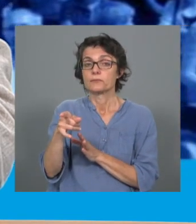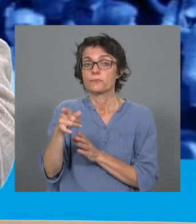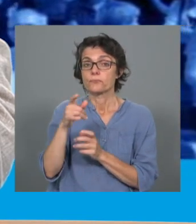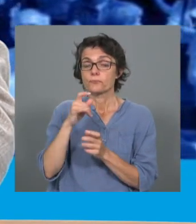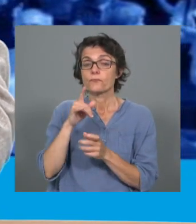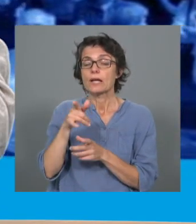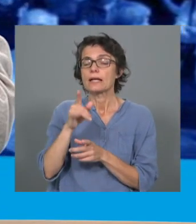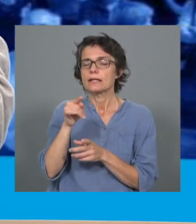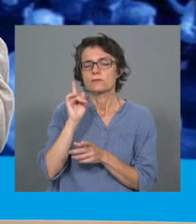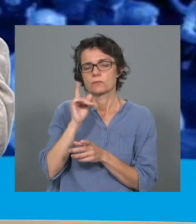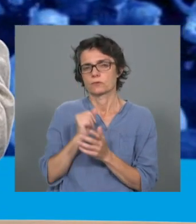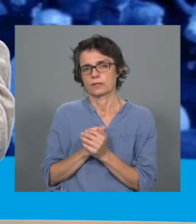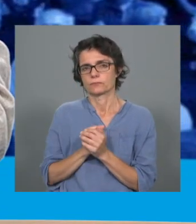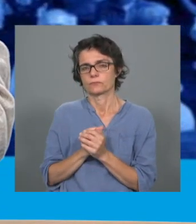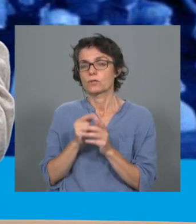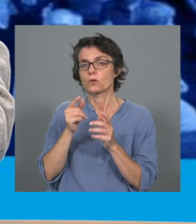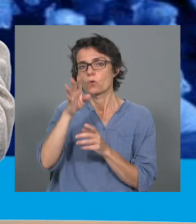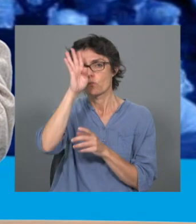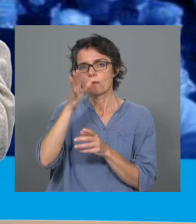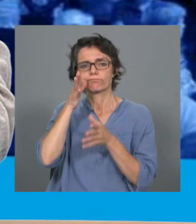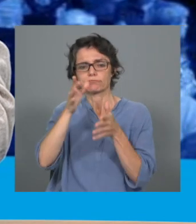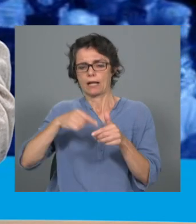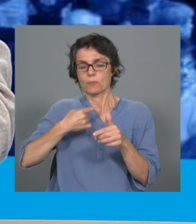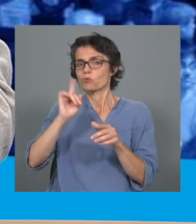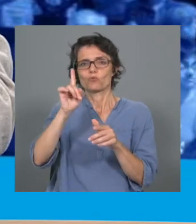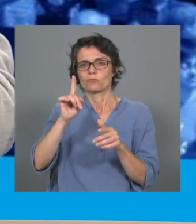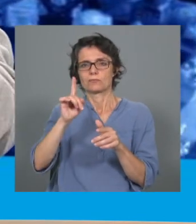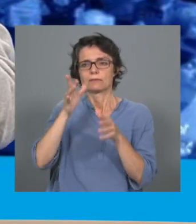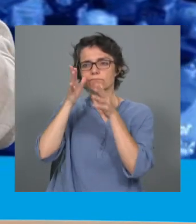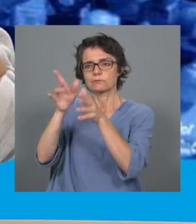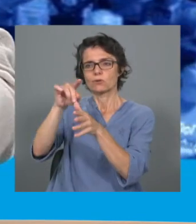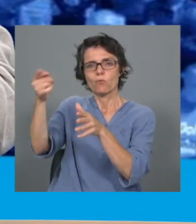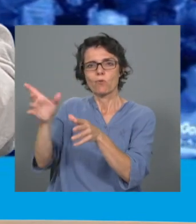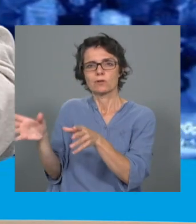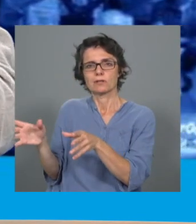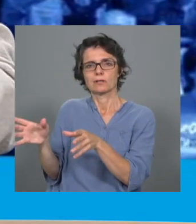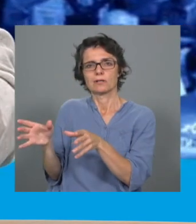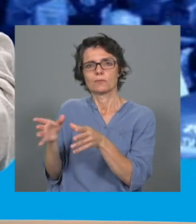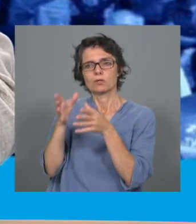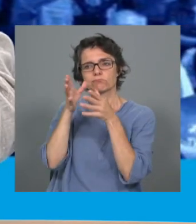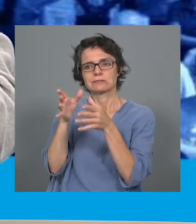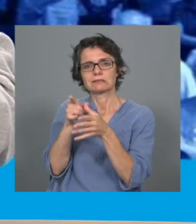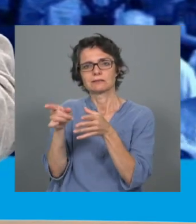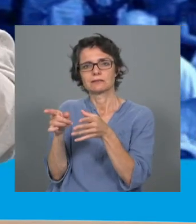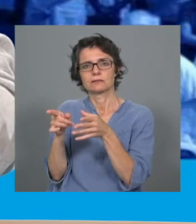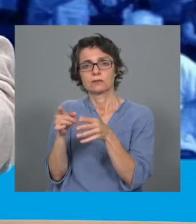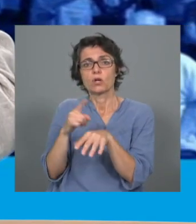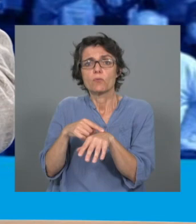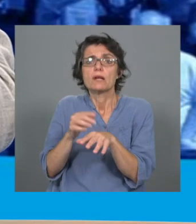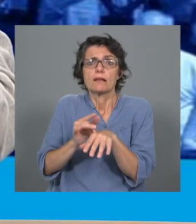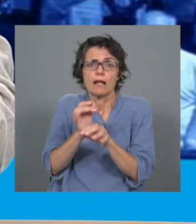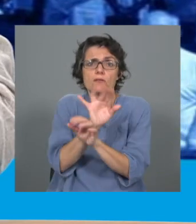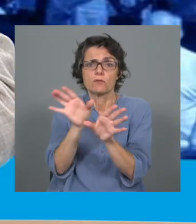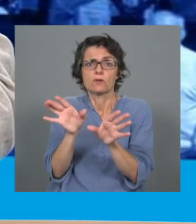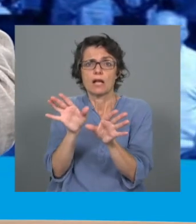parece-me bastante importante. Ou seja, o foco não se perdeu neste momento. É um momento que, enfim, por mais que queiramos, é sempre um momento delicado, é